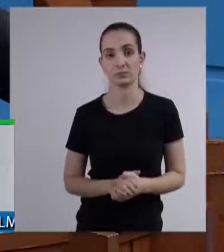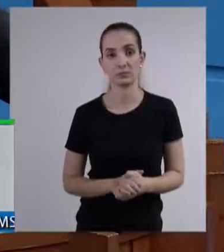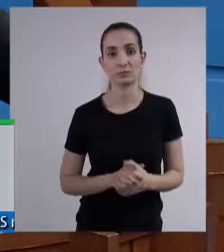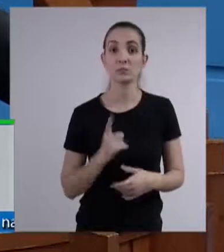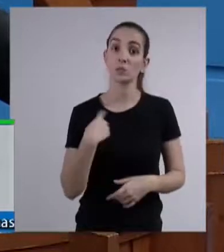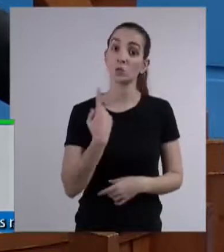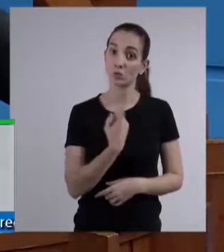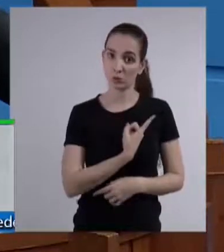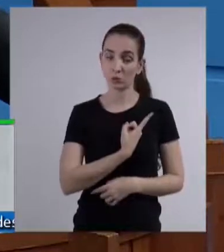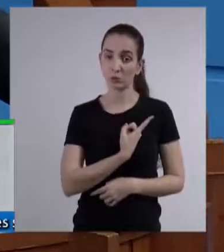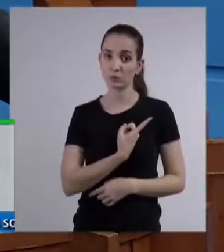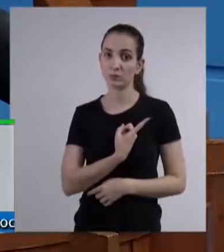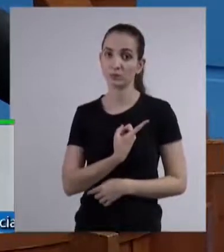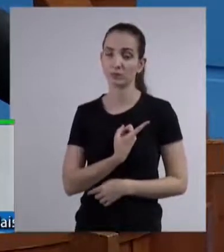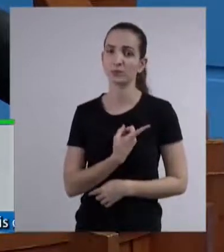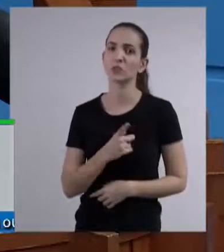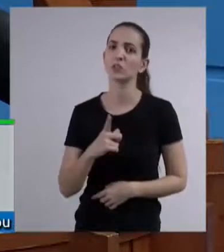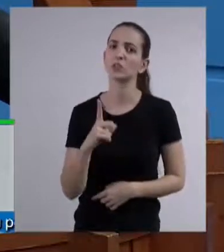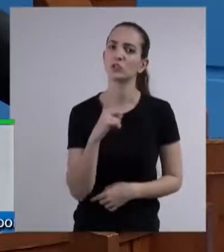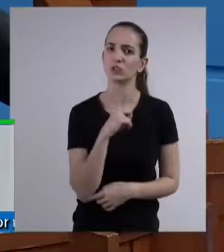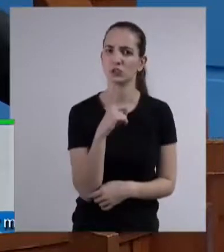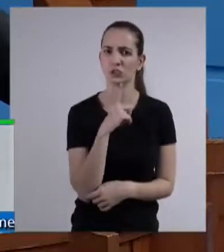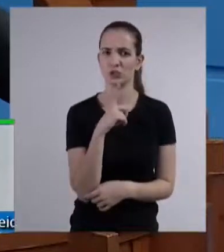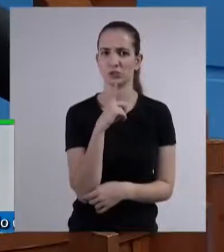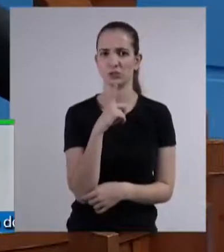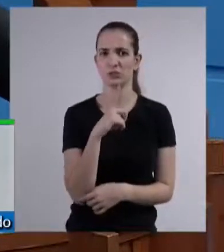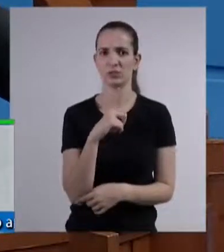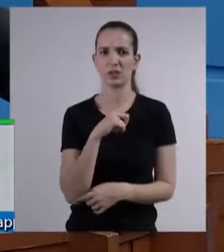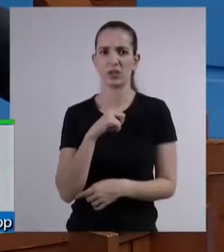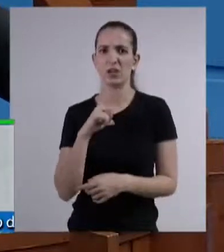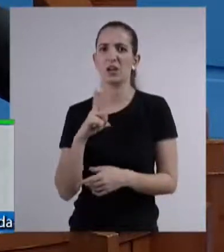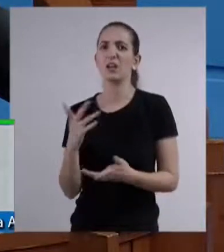Nós tivemos uma conspiração